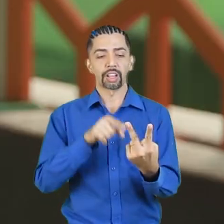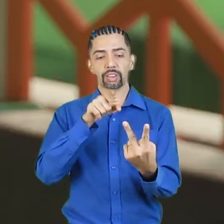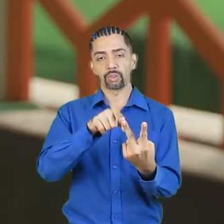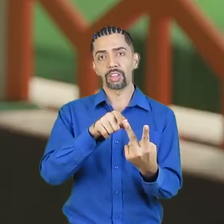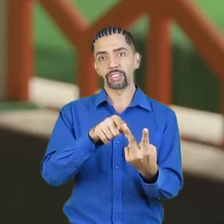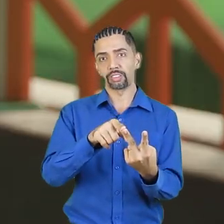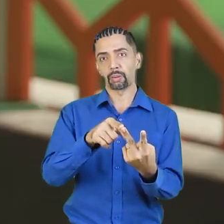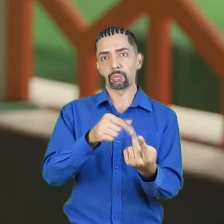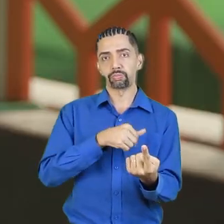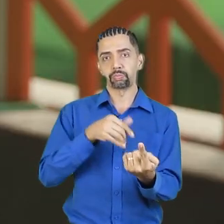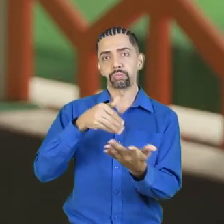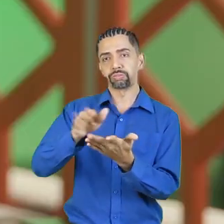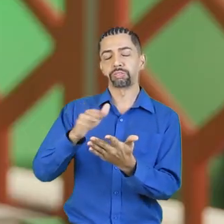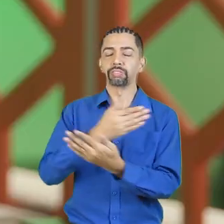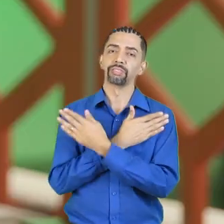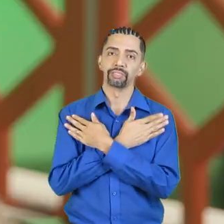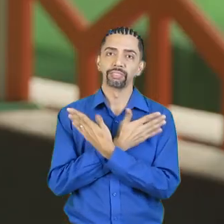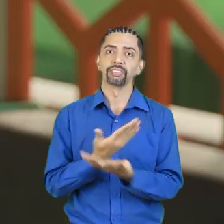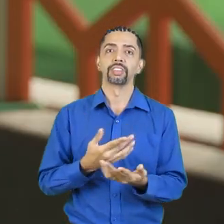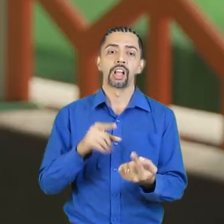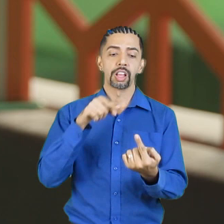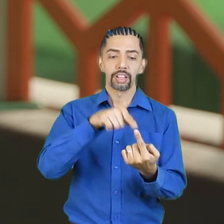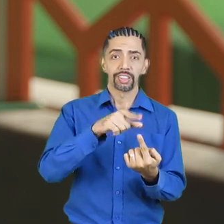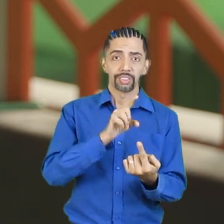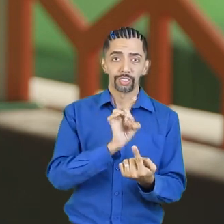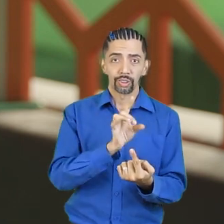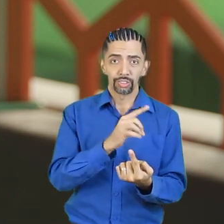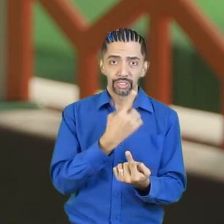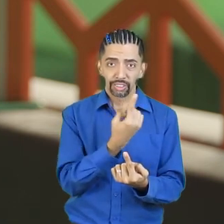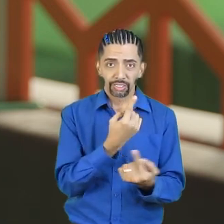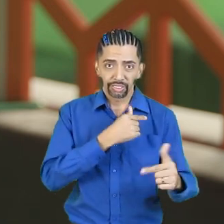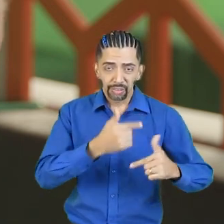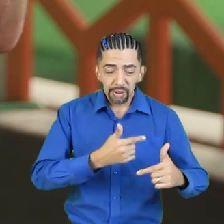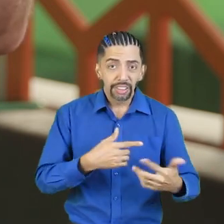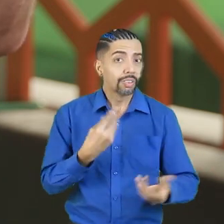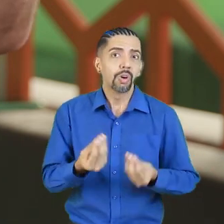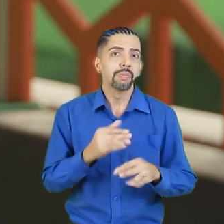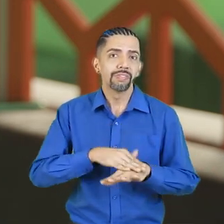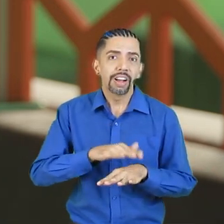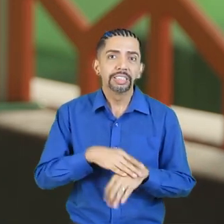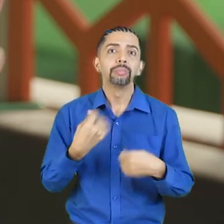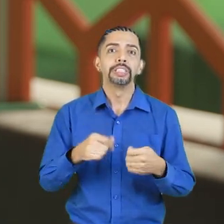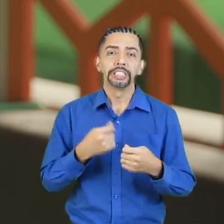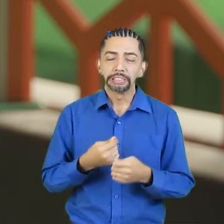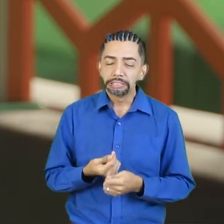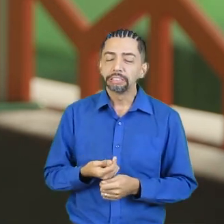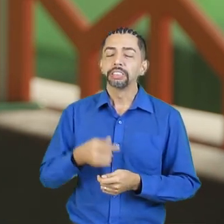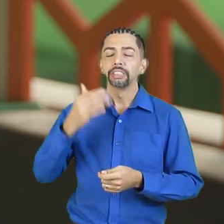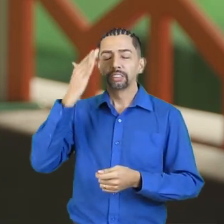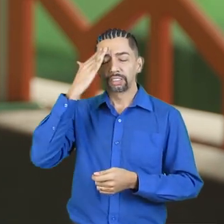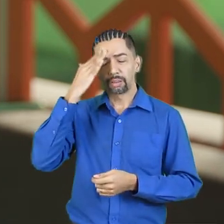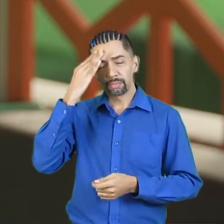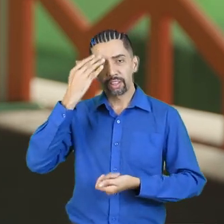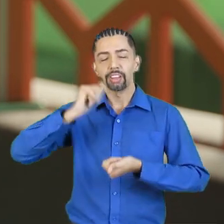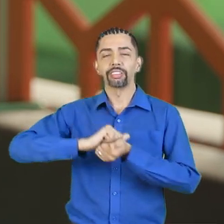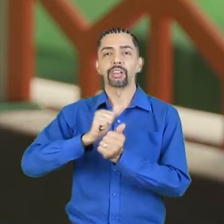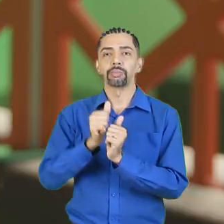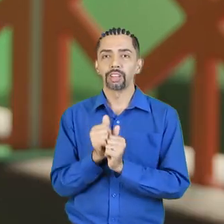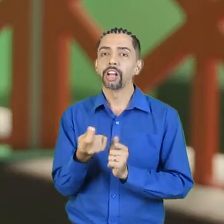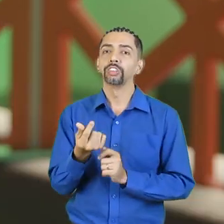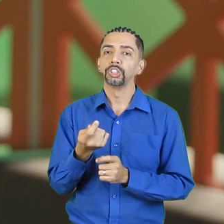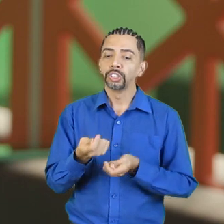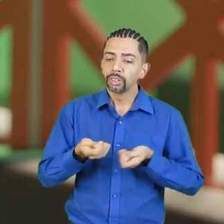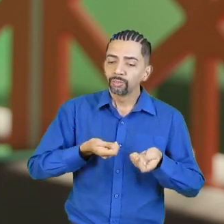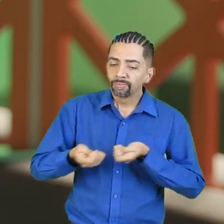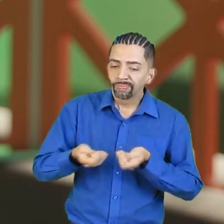preciso ter reservas estratégicas para que nossa família não sofra, para que nossa família tenha o tempo necessário